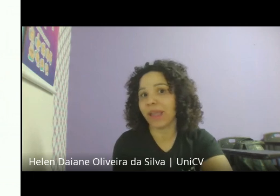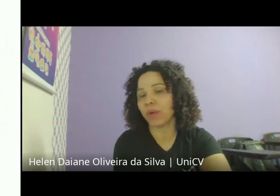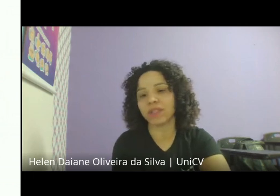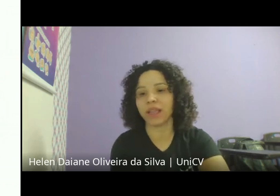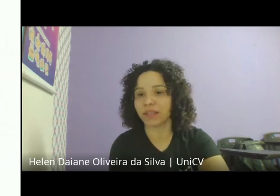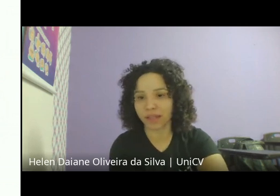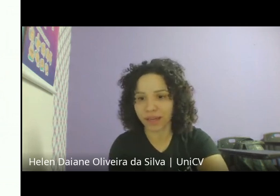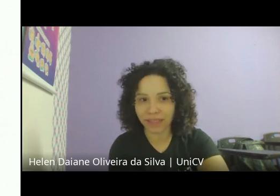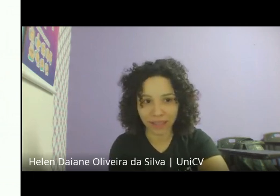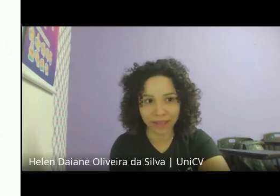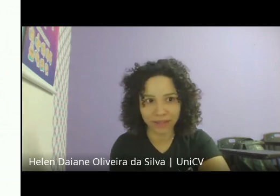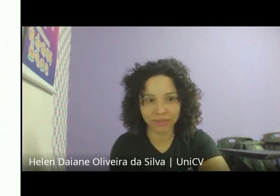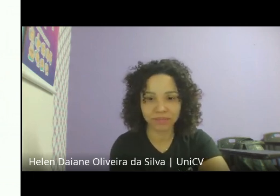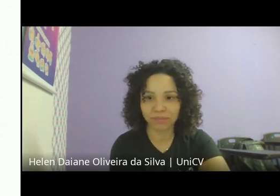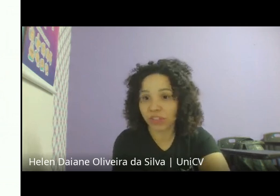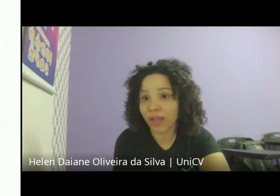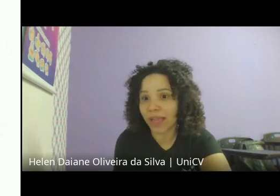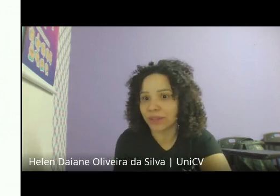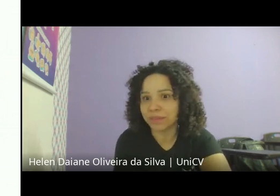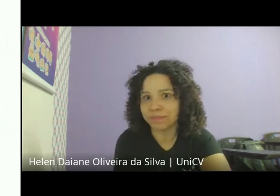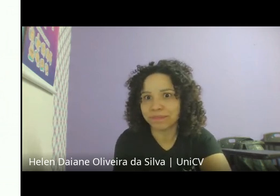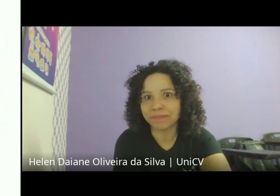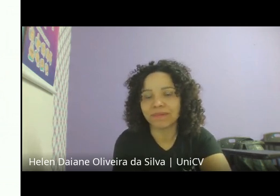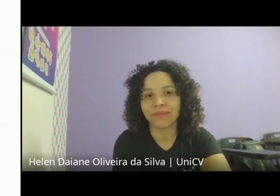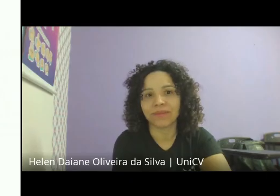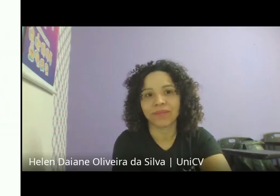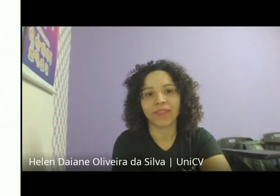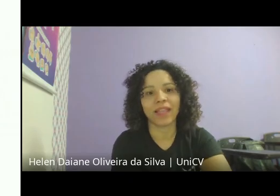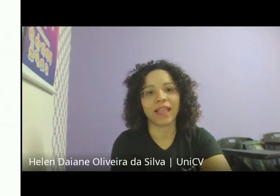e ninguém consegue sinalizar nada. Deslocado.